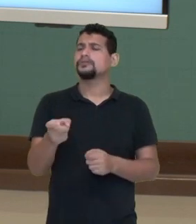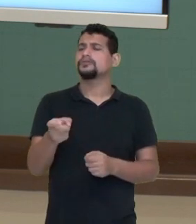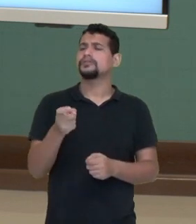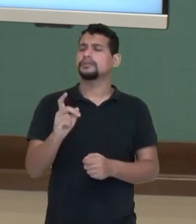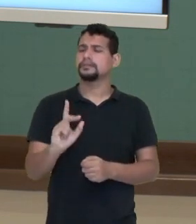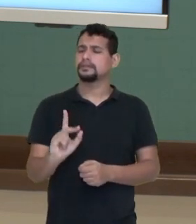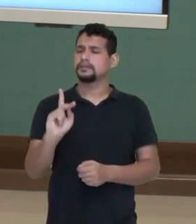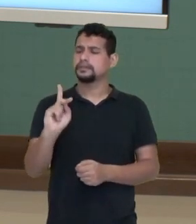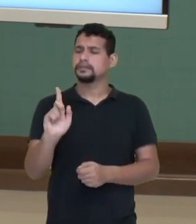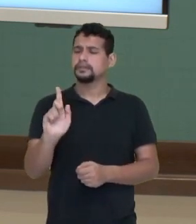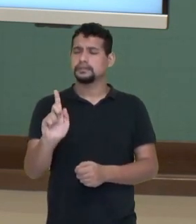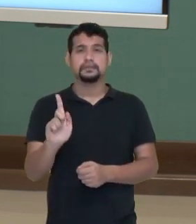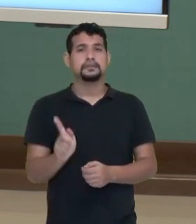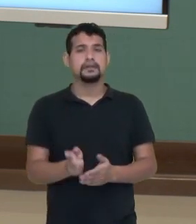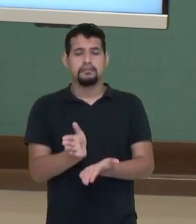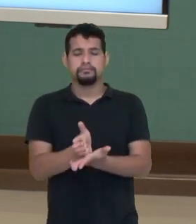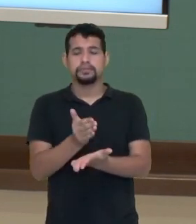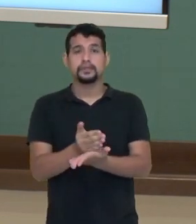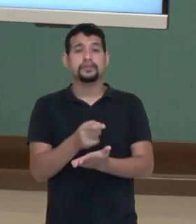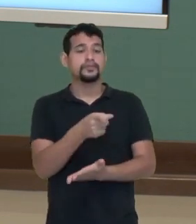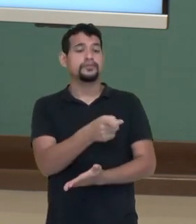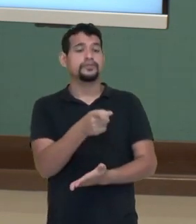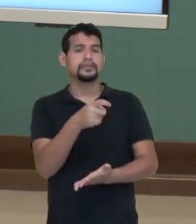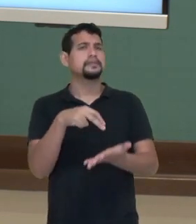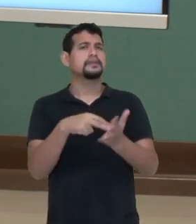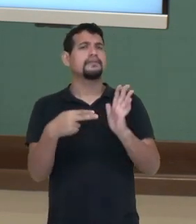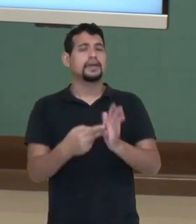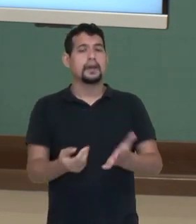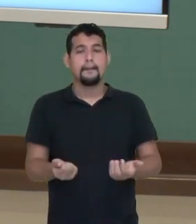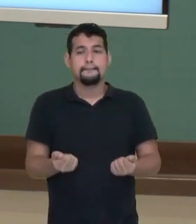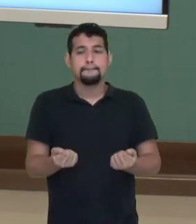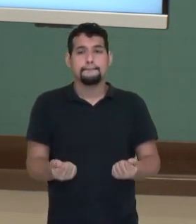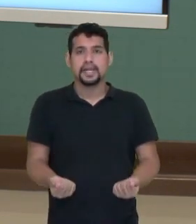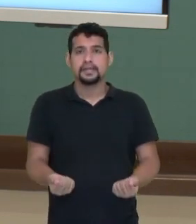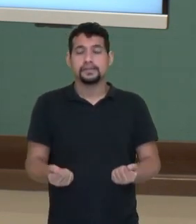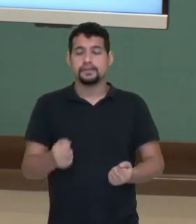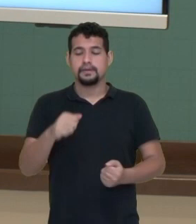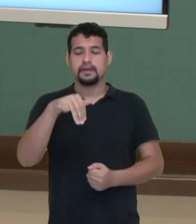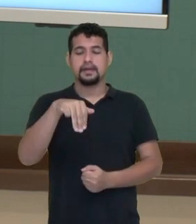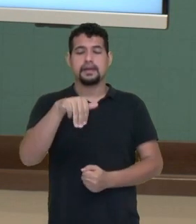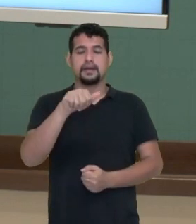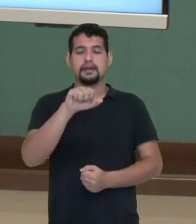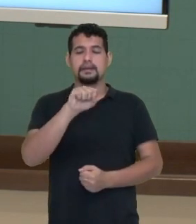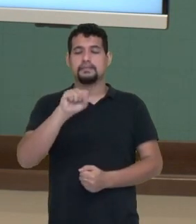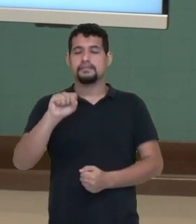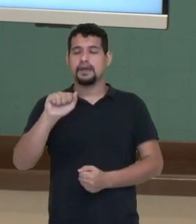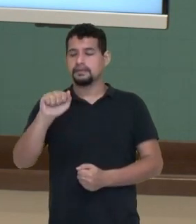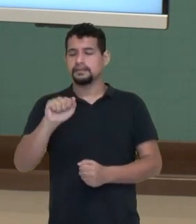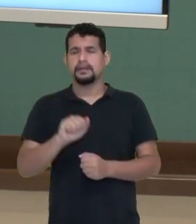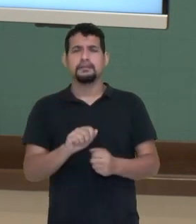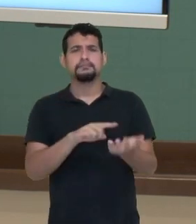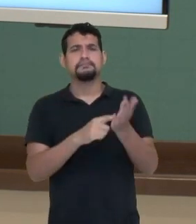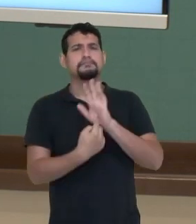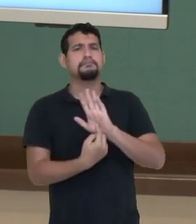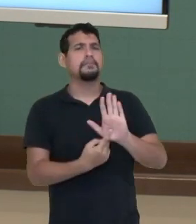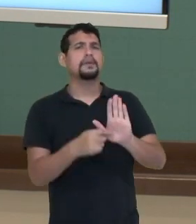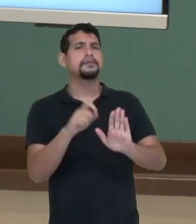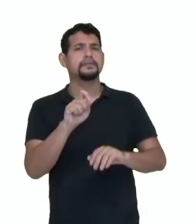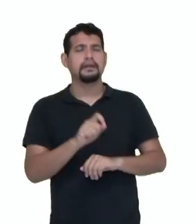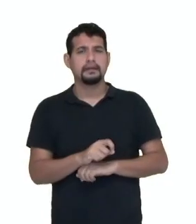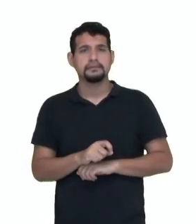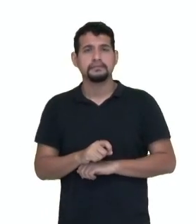de bolo, então X é dado pelo peso, né? A massa do bolo. É expresso por essa